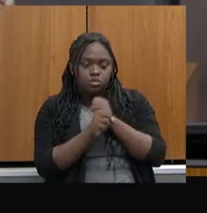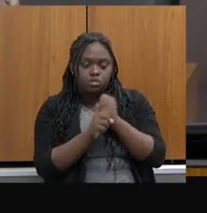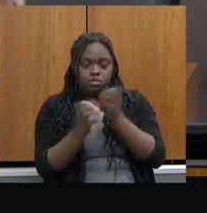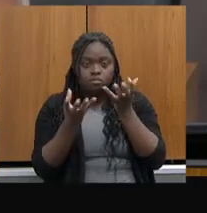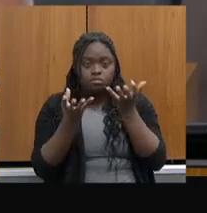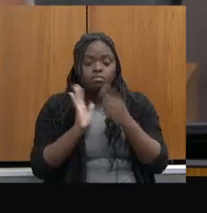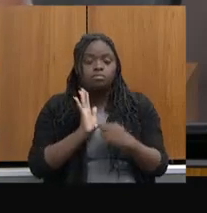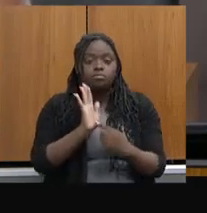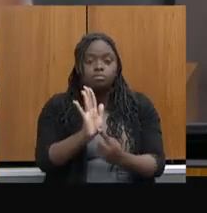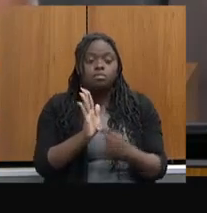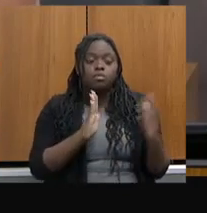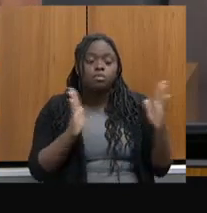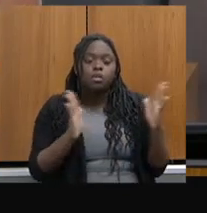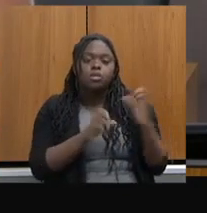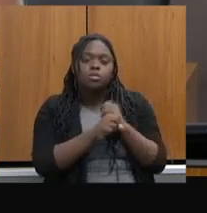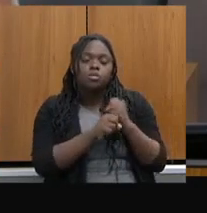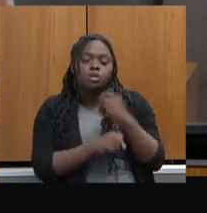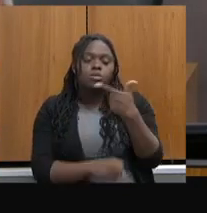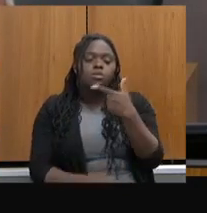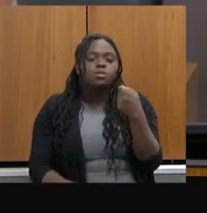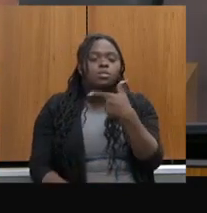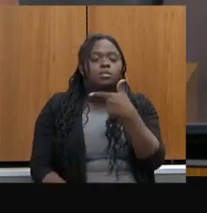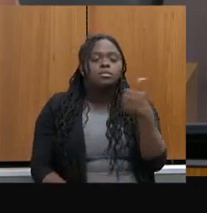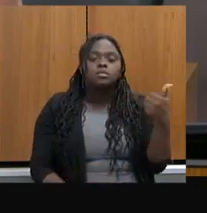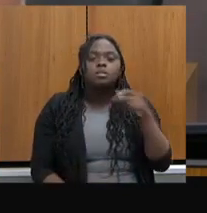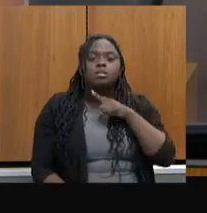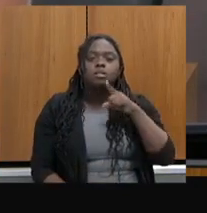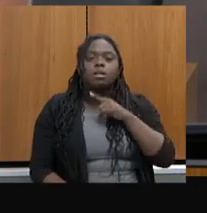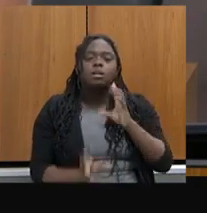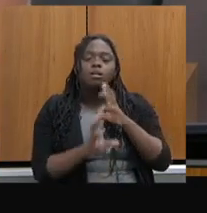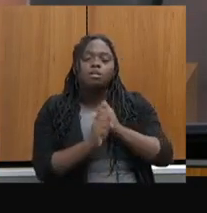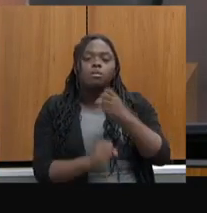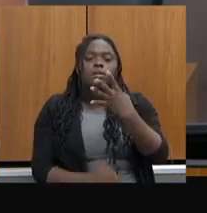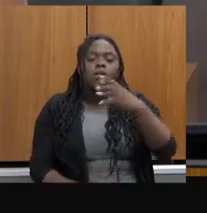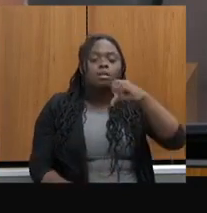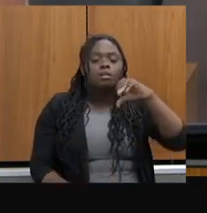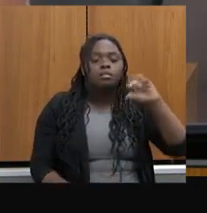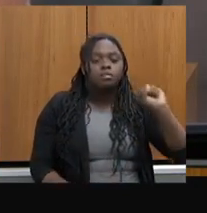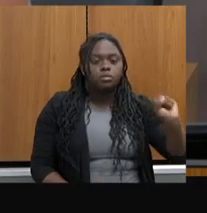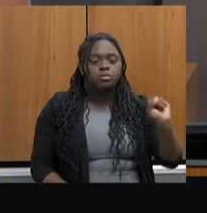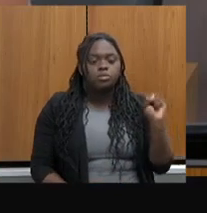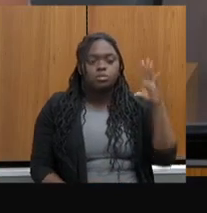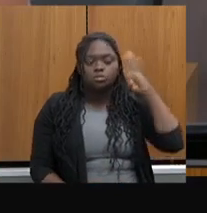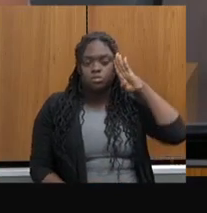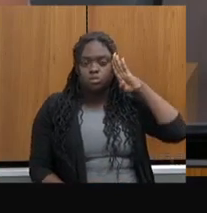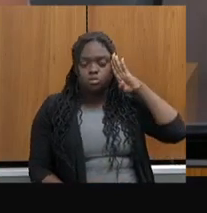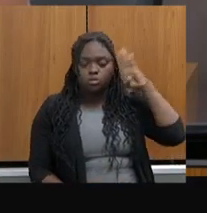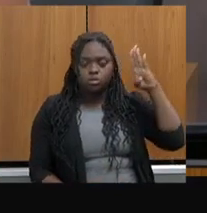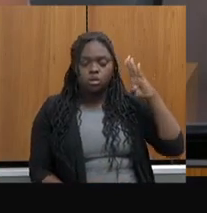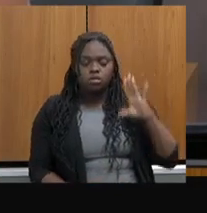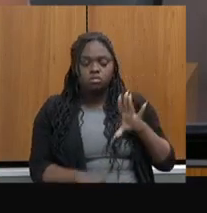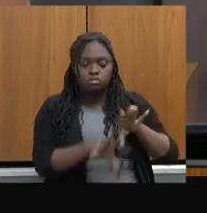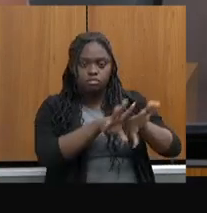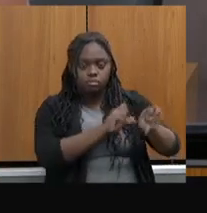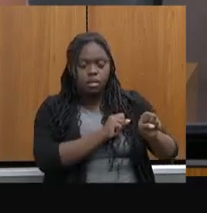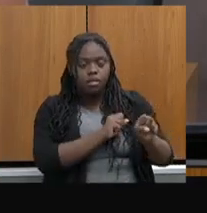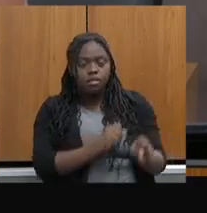destacar aqui que durante o ano de 2021 nós tivemos 498 soldados formados sendo